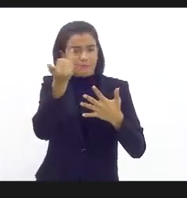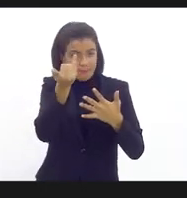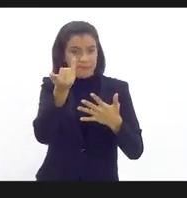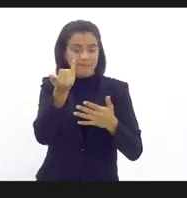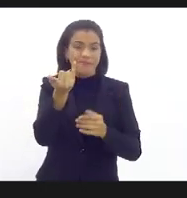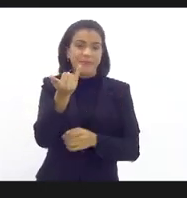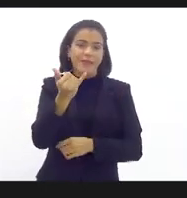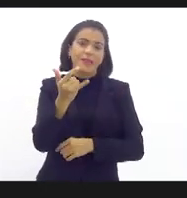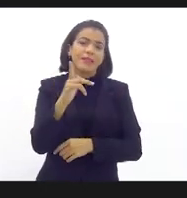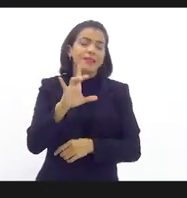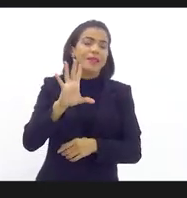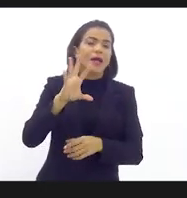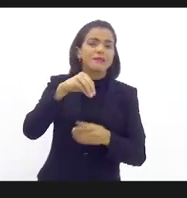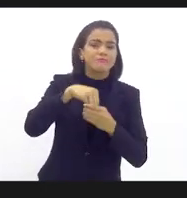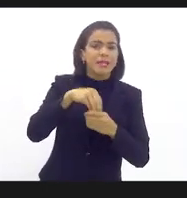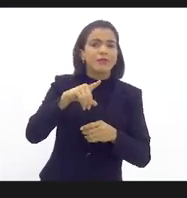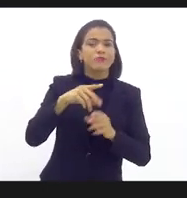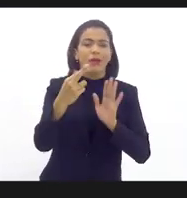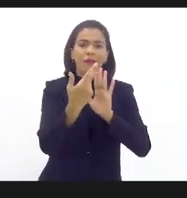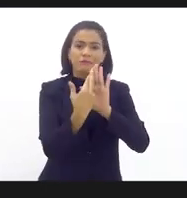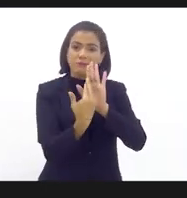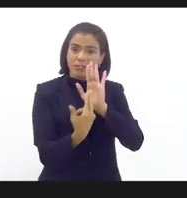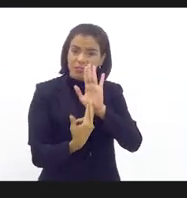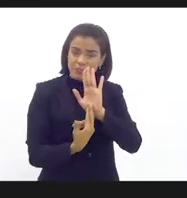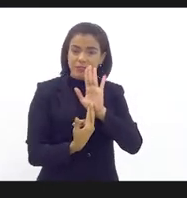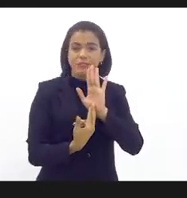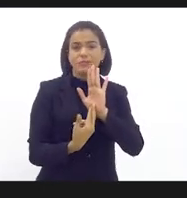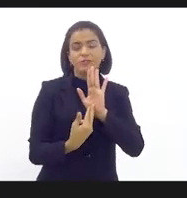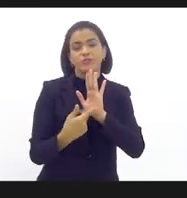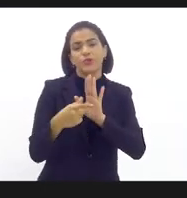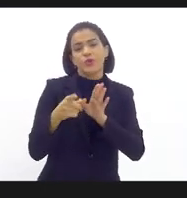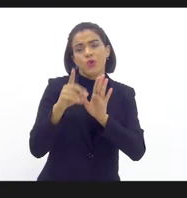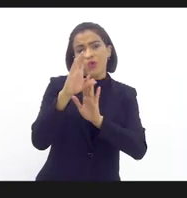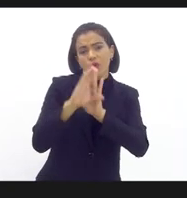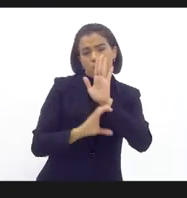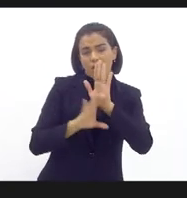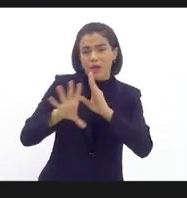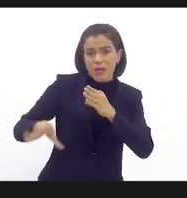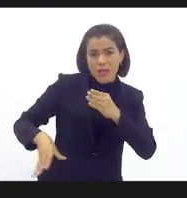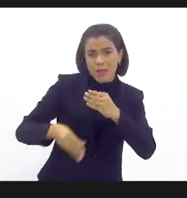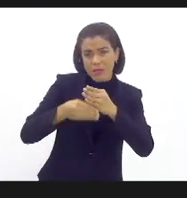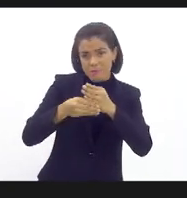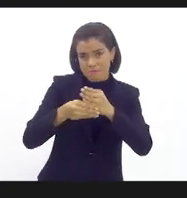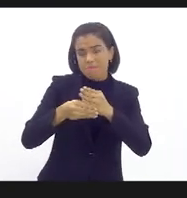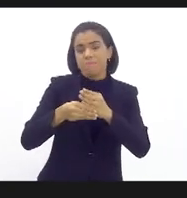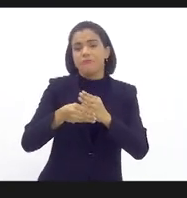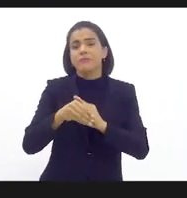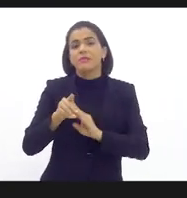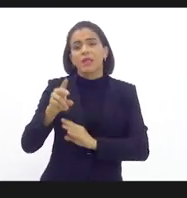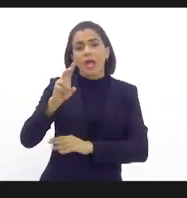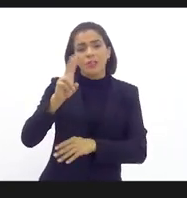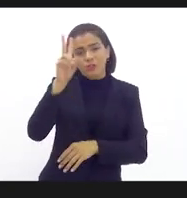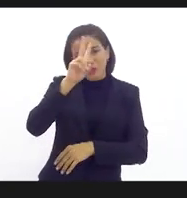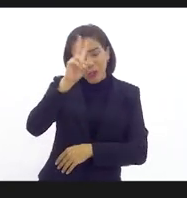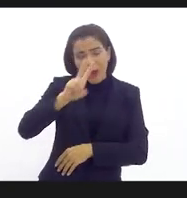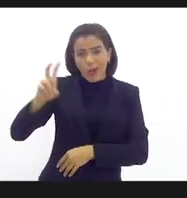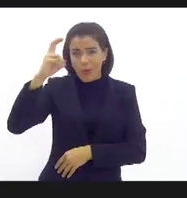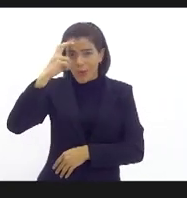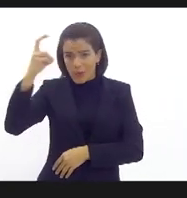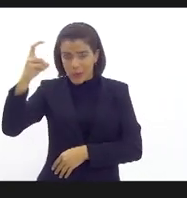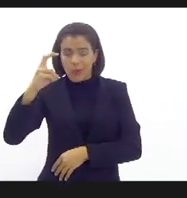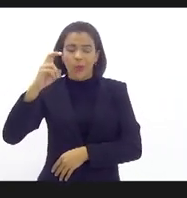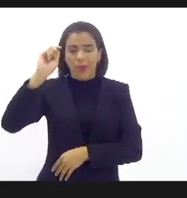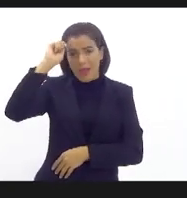estão previstos nas diretrizes curriculares para a implementação da história e cultura africana e das relações